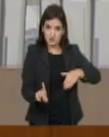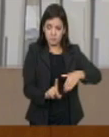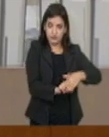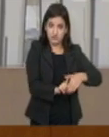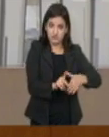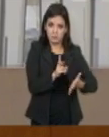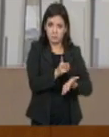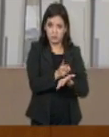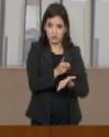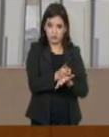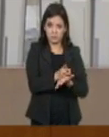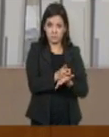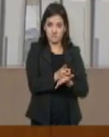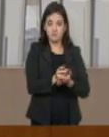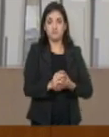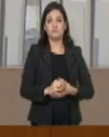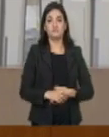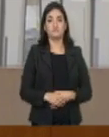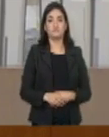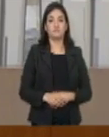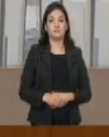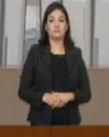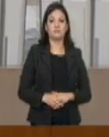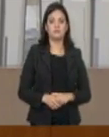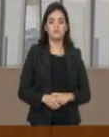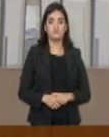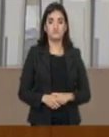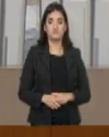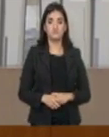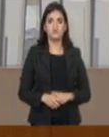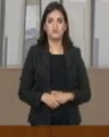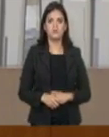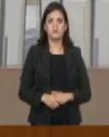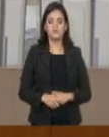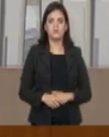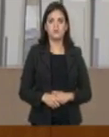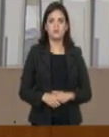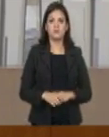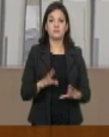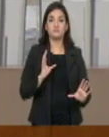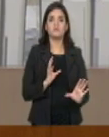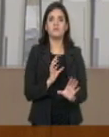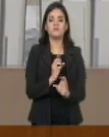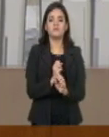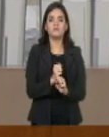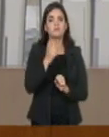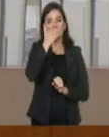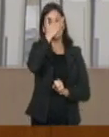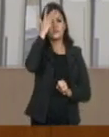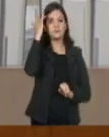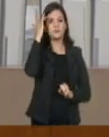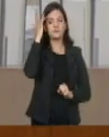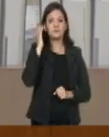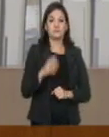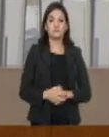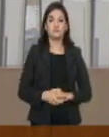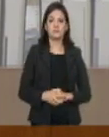que estão privadas da liberdade. Total de pessoas